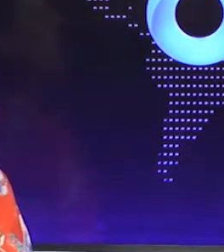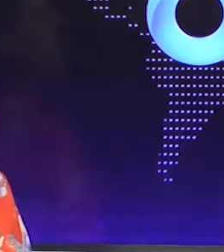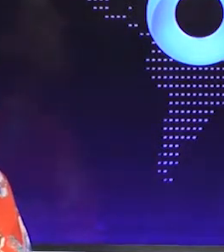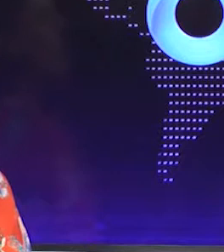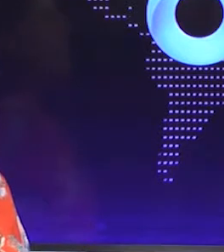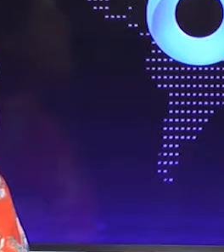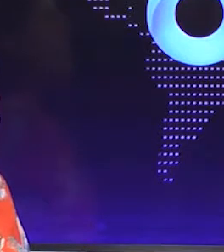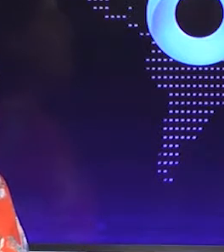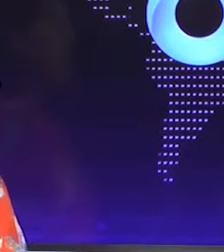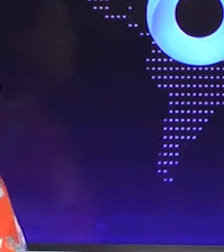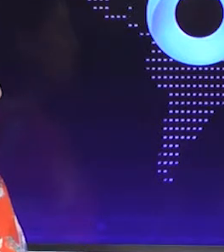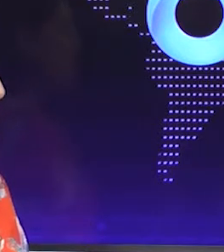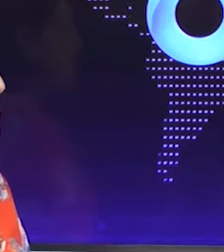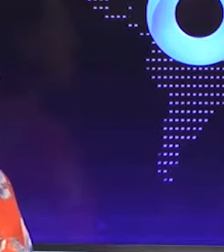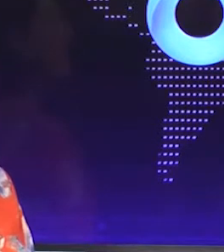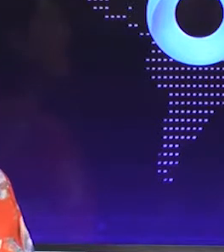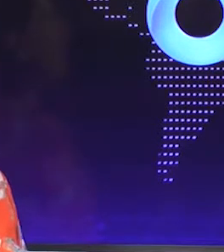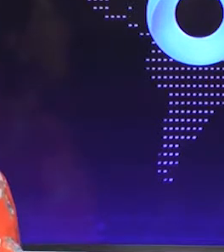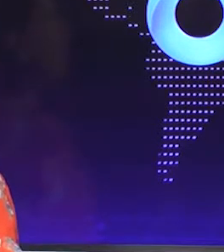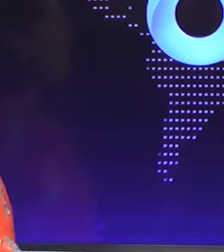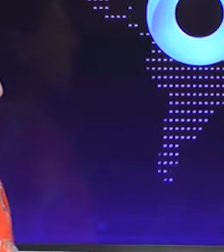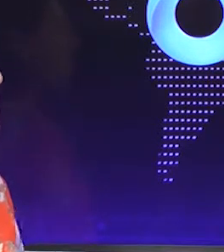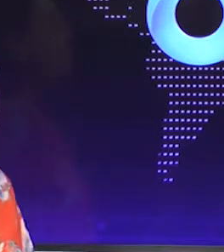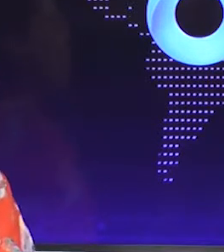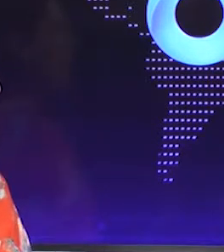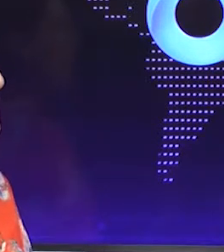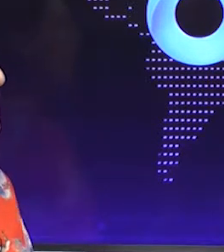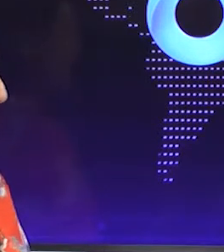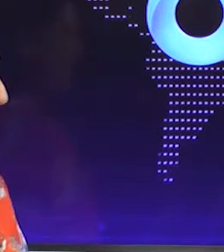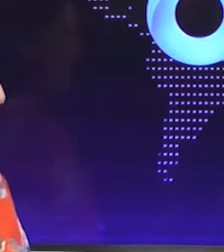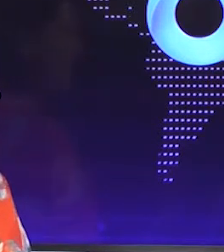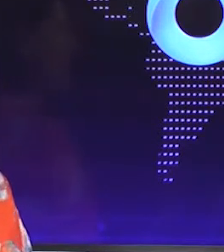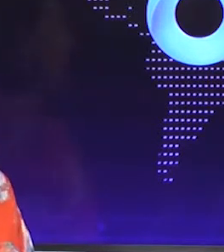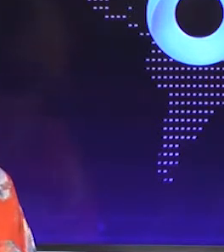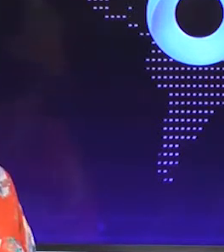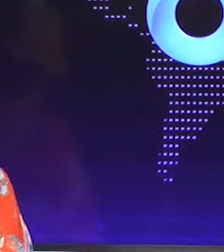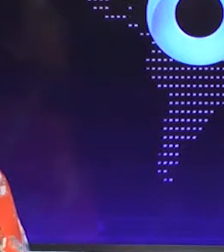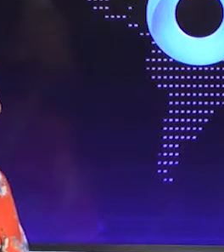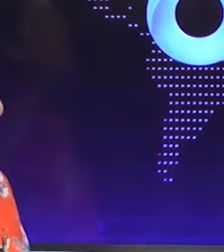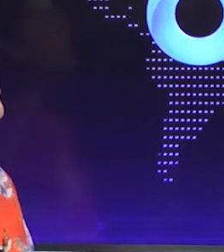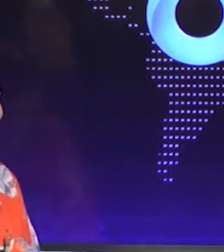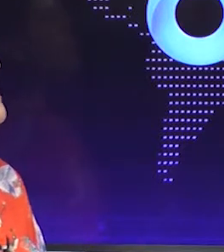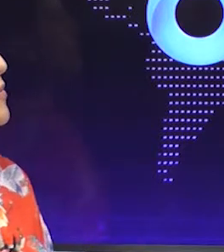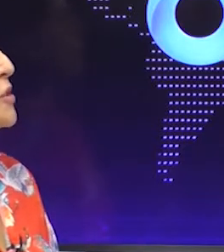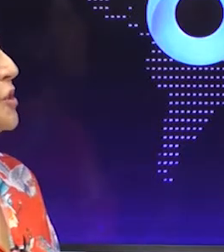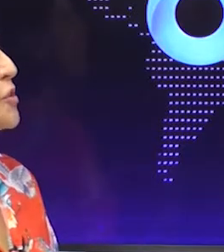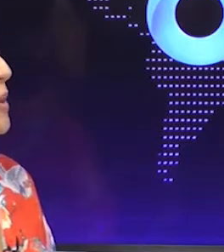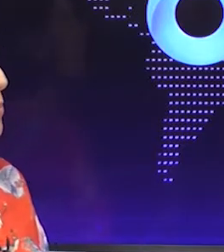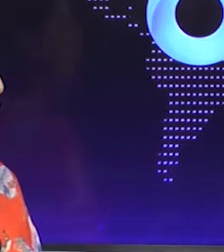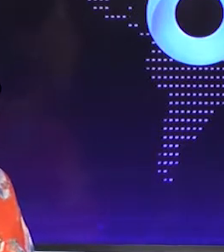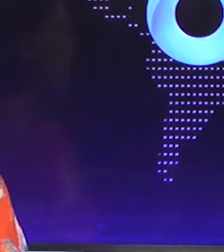para a secretaria de direitos humanos que vai distribuir para a população que ela assiste é 6 mil preservativos